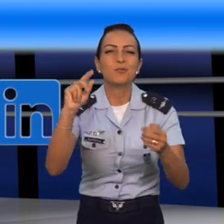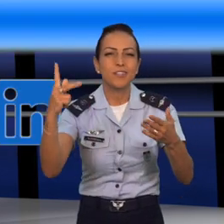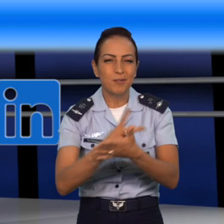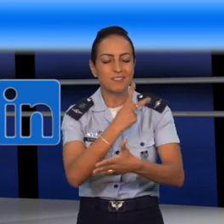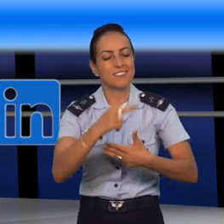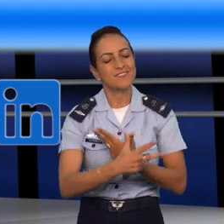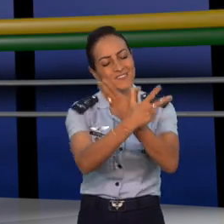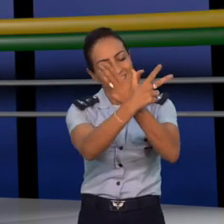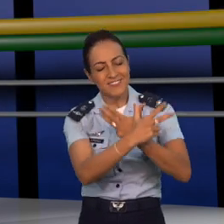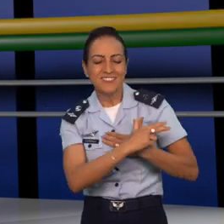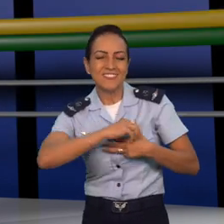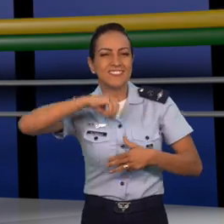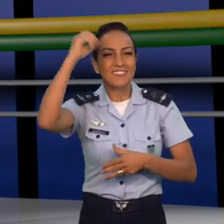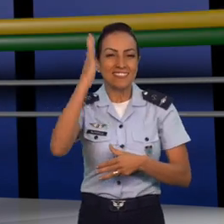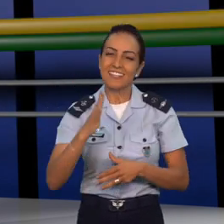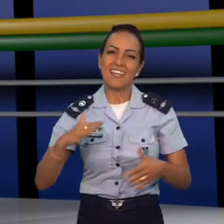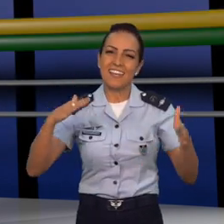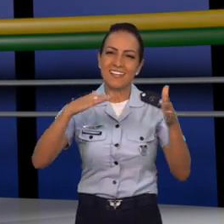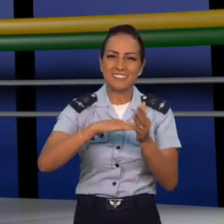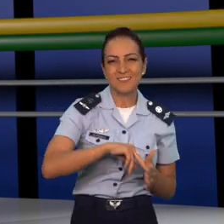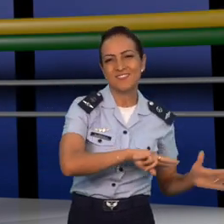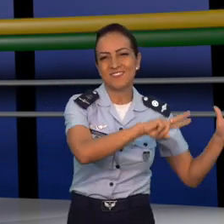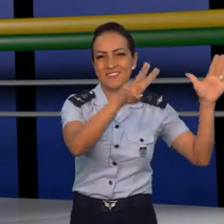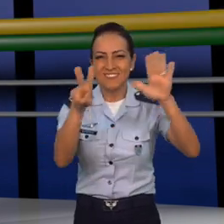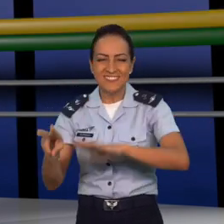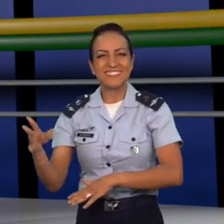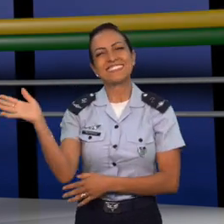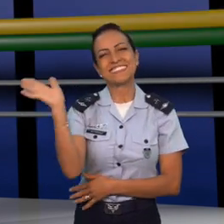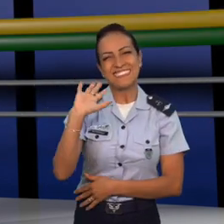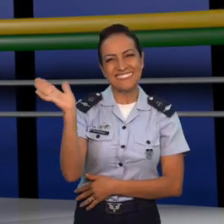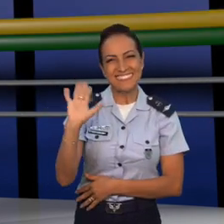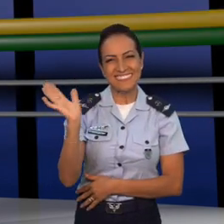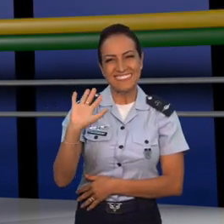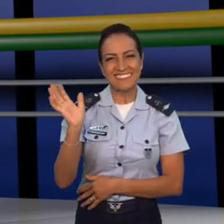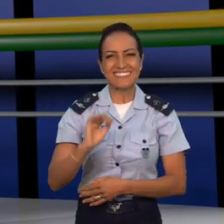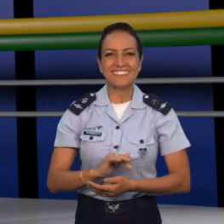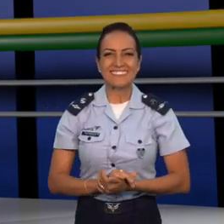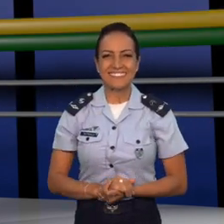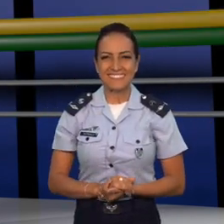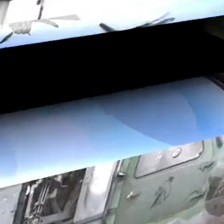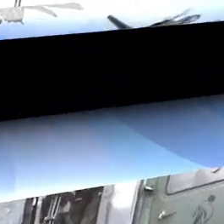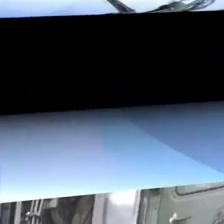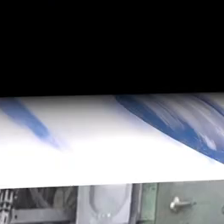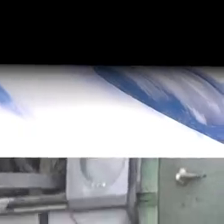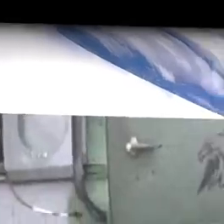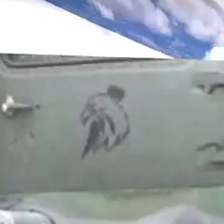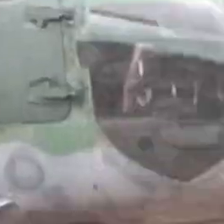fique por dentro de tudo o que acontece na Força Aérea Brasileira. Até a próxima semana!